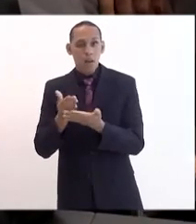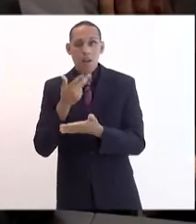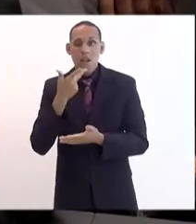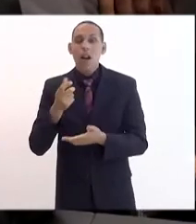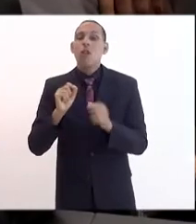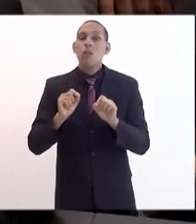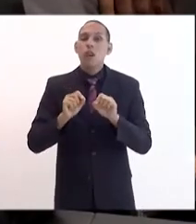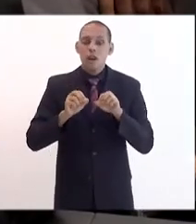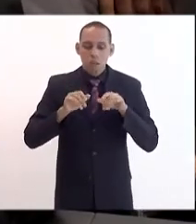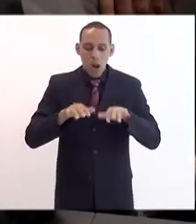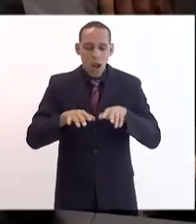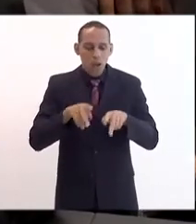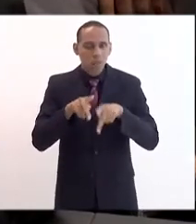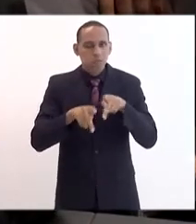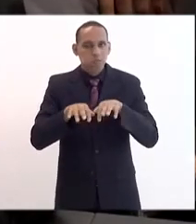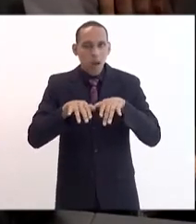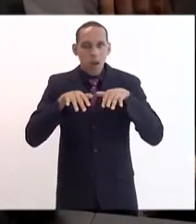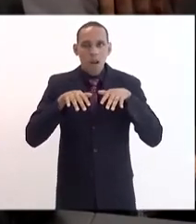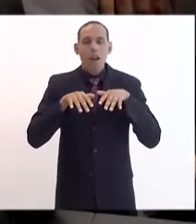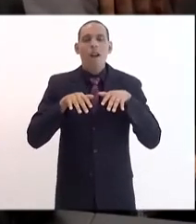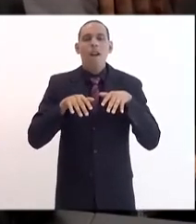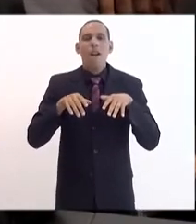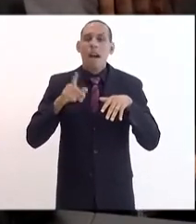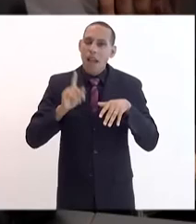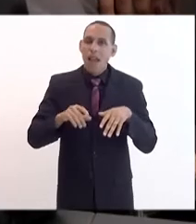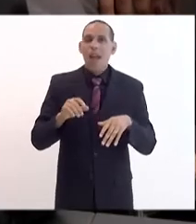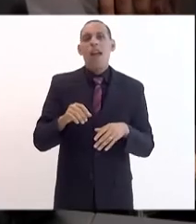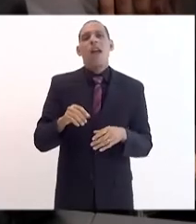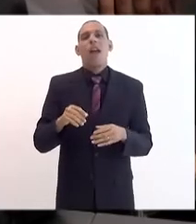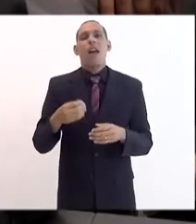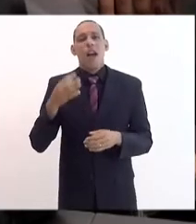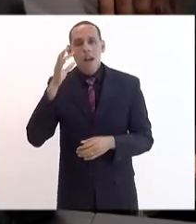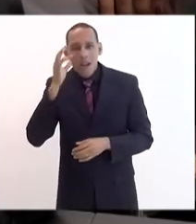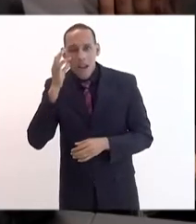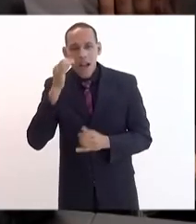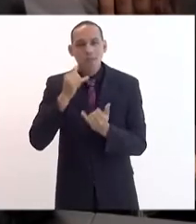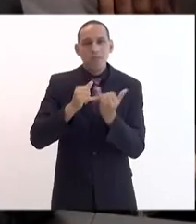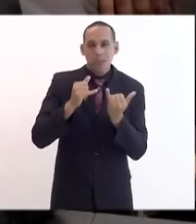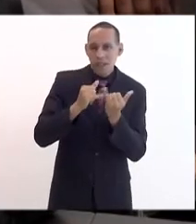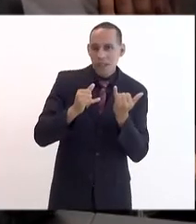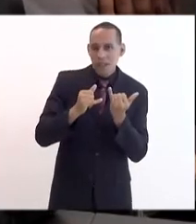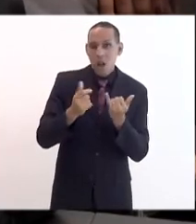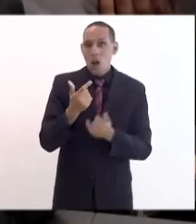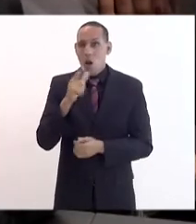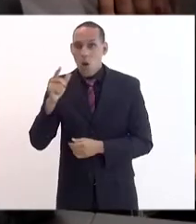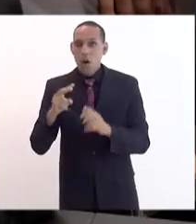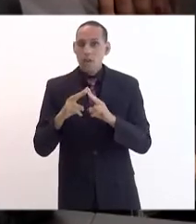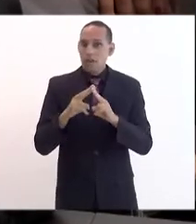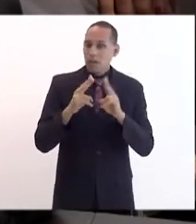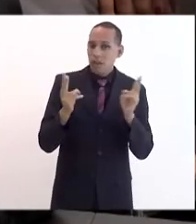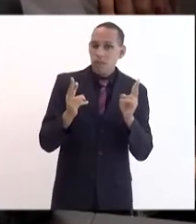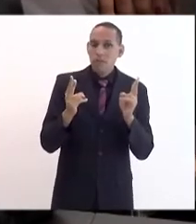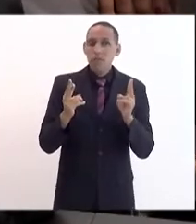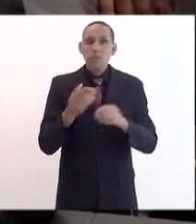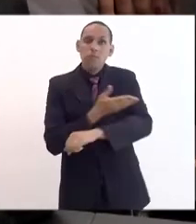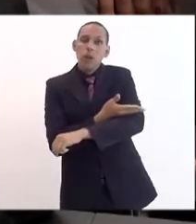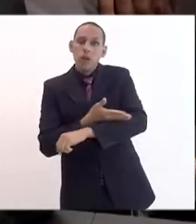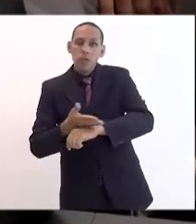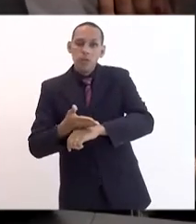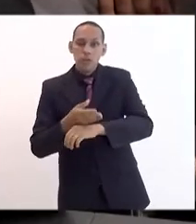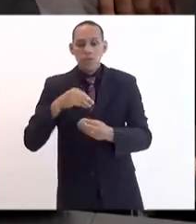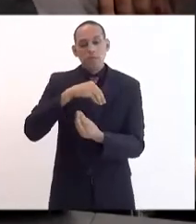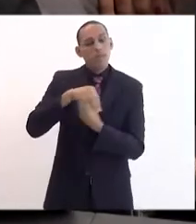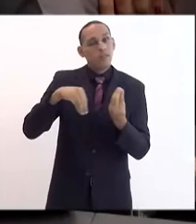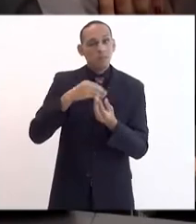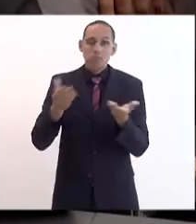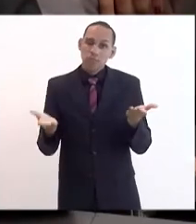sempre presencial, reuniões internas de caráter administrativo, virtual, e reuniões ordinárias, né, regulares, híbridas, enfim.